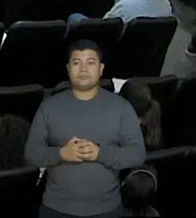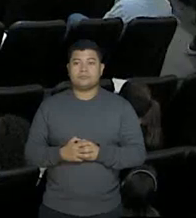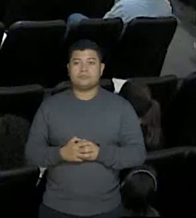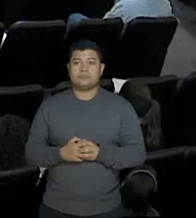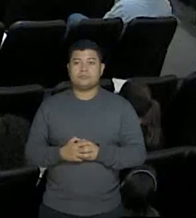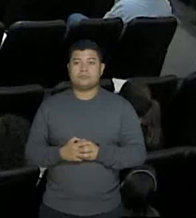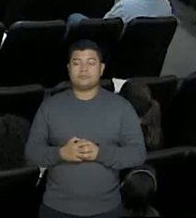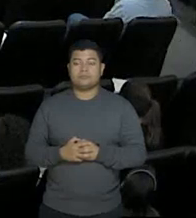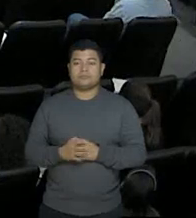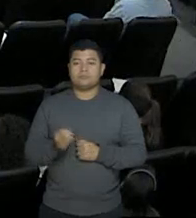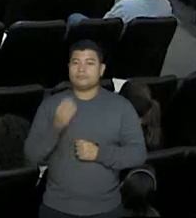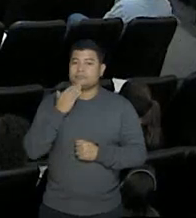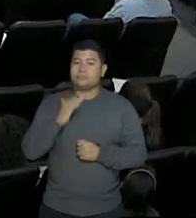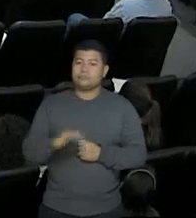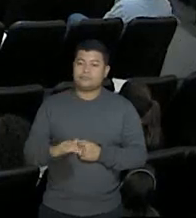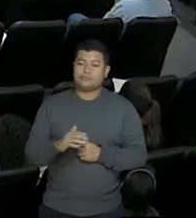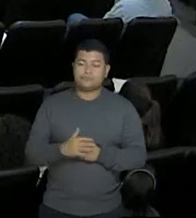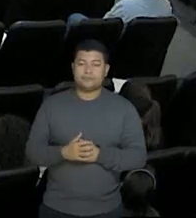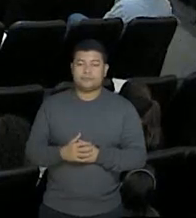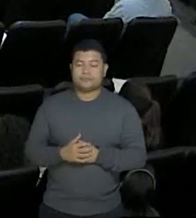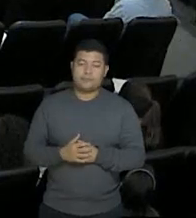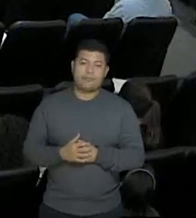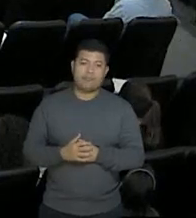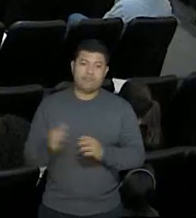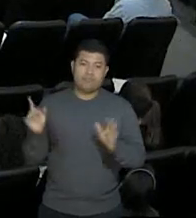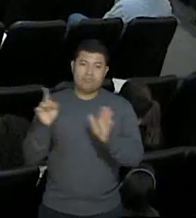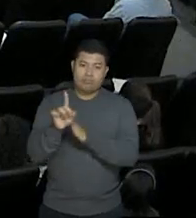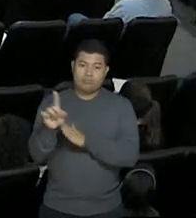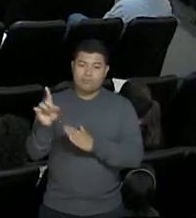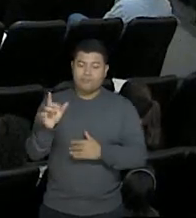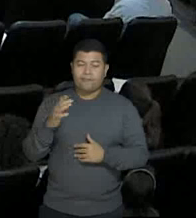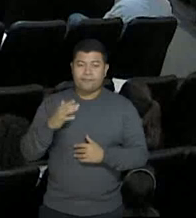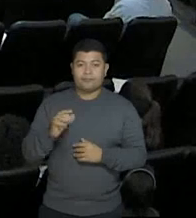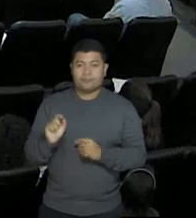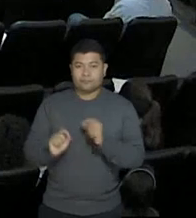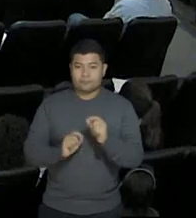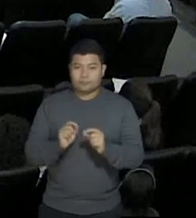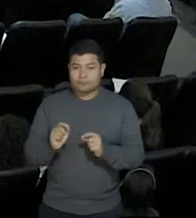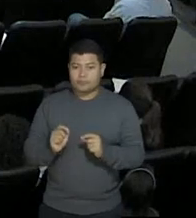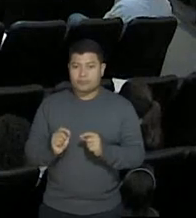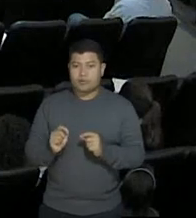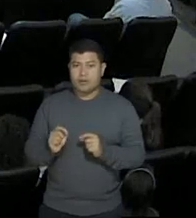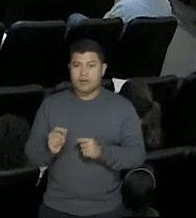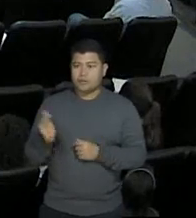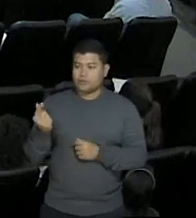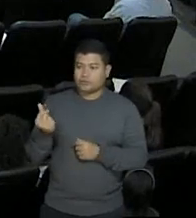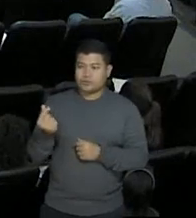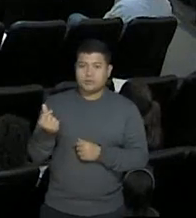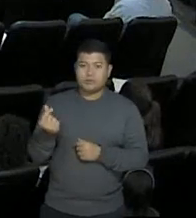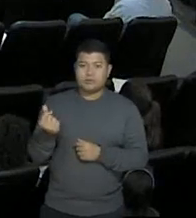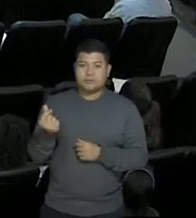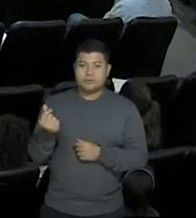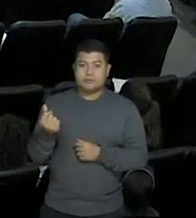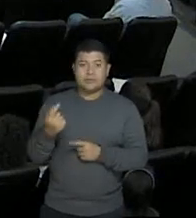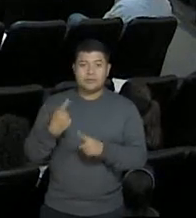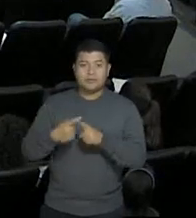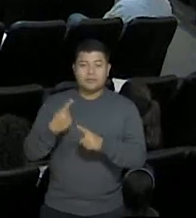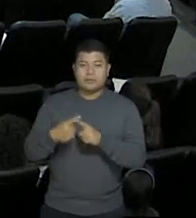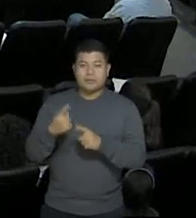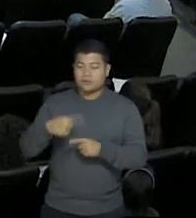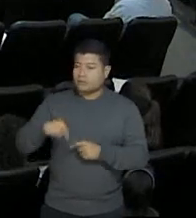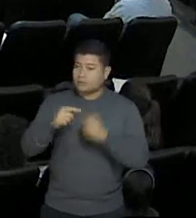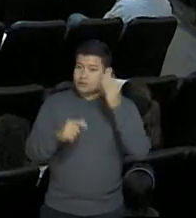Boa tarde. E aí, uma pergunta é a questão financeira. Porque a gente sabe que todos